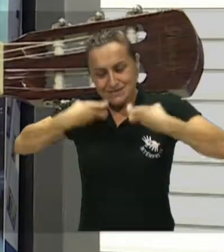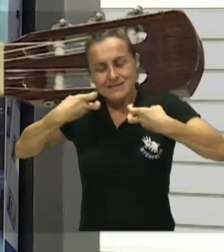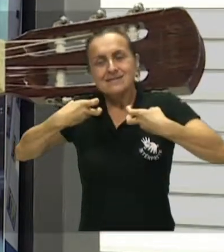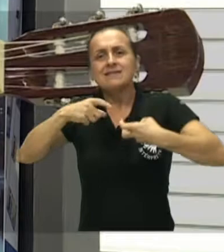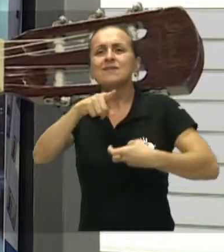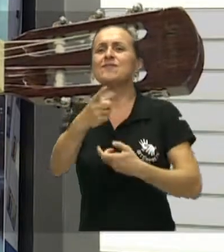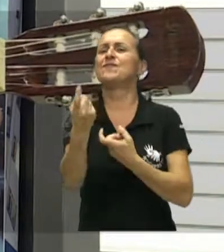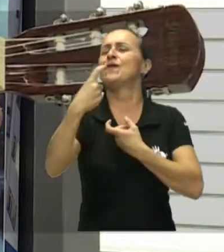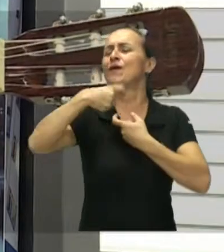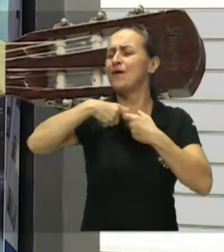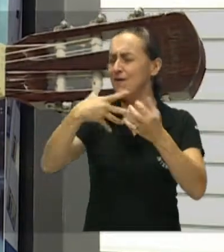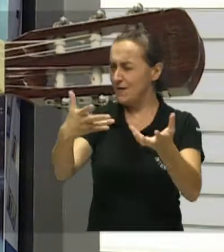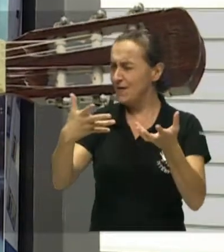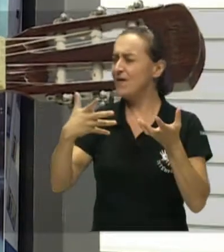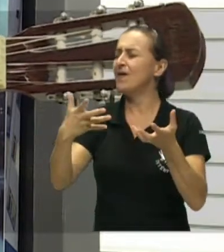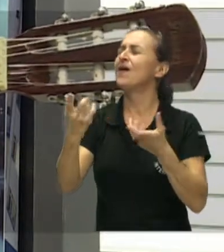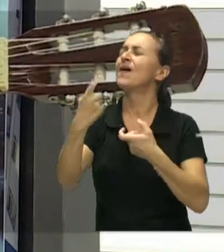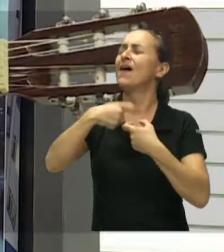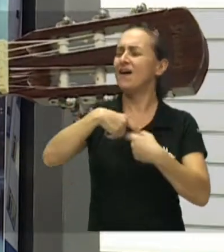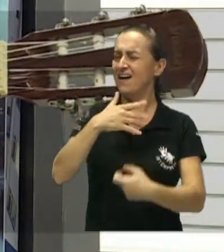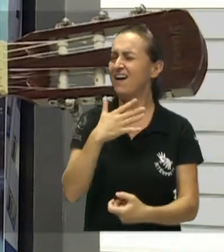pra voltar pra mim.